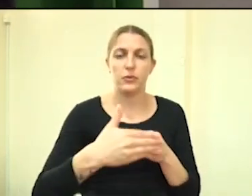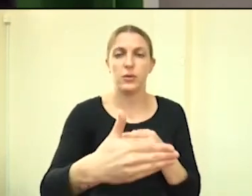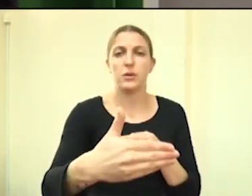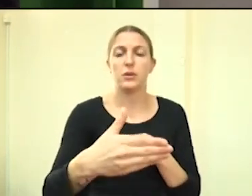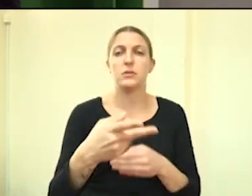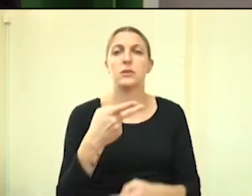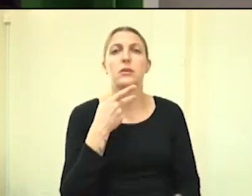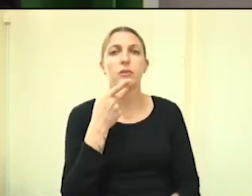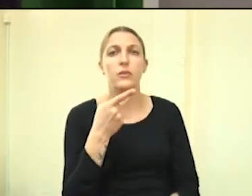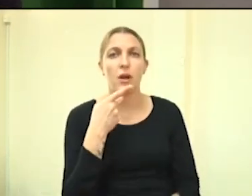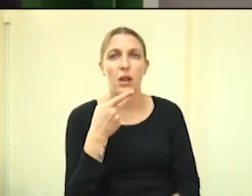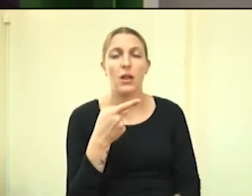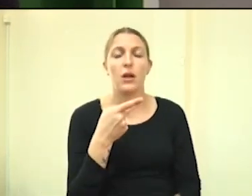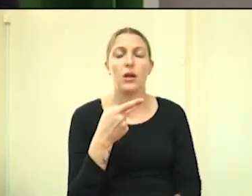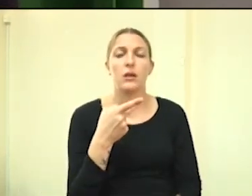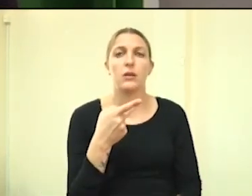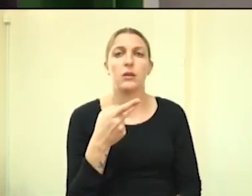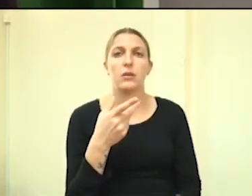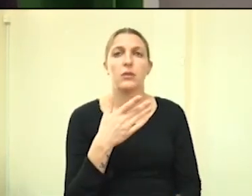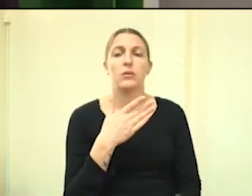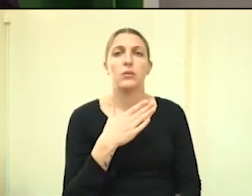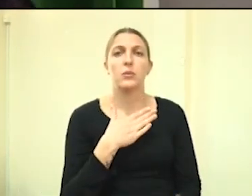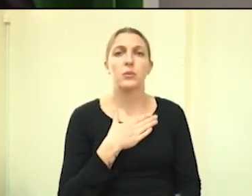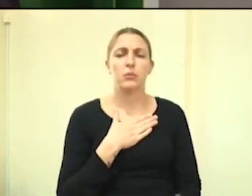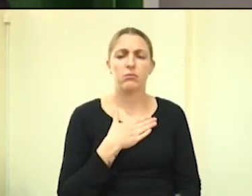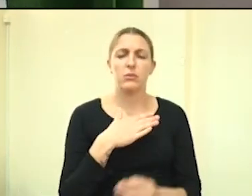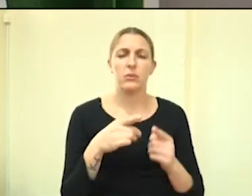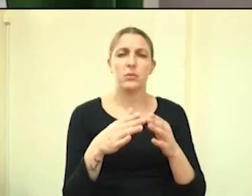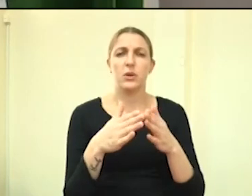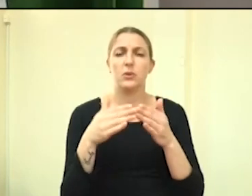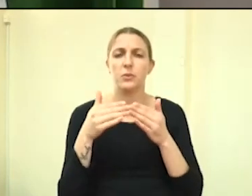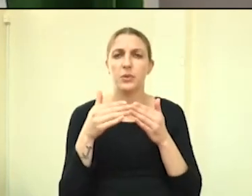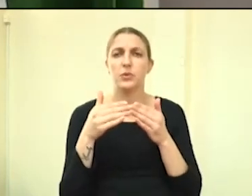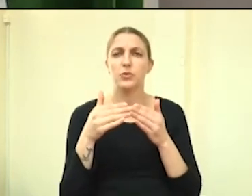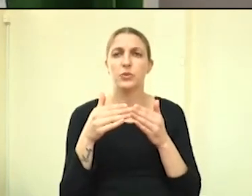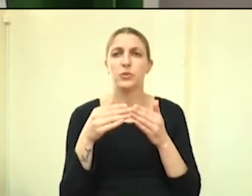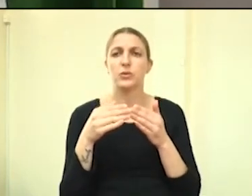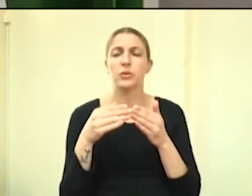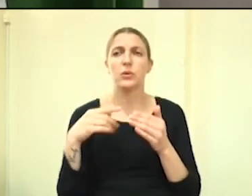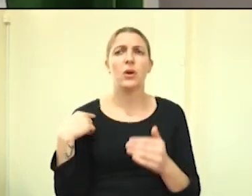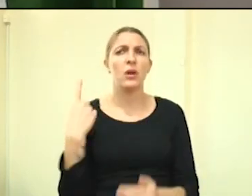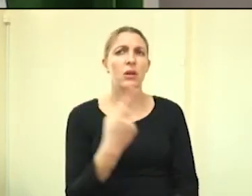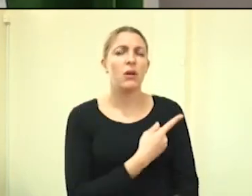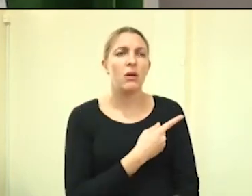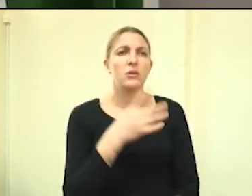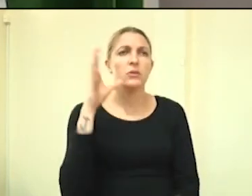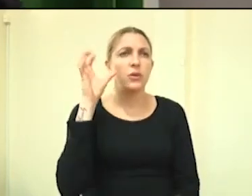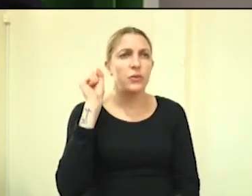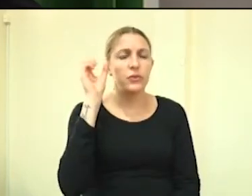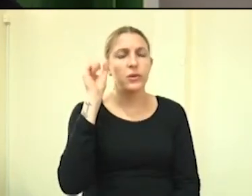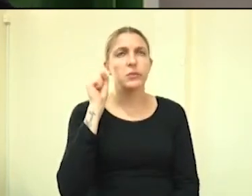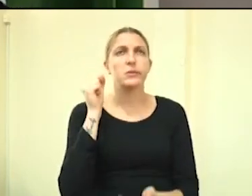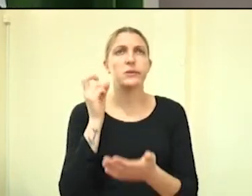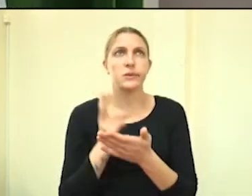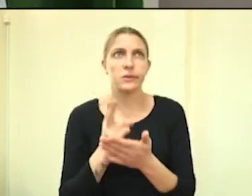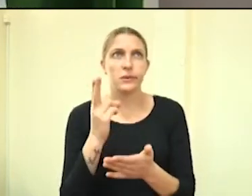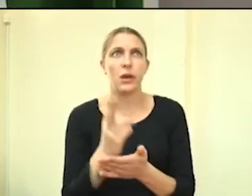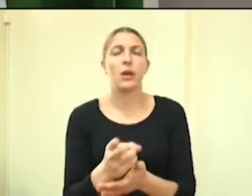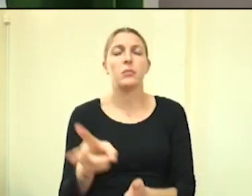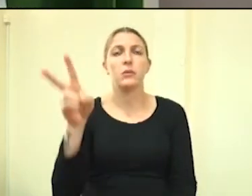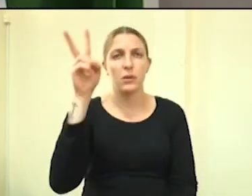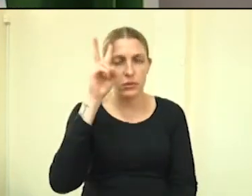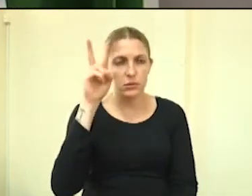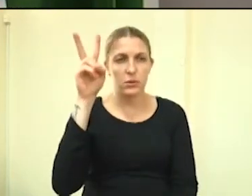e dizer que esse pedido que eu faço aqui, a gente escuta quase que toda a sessão aqui, os